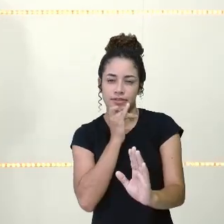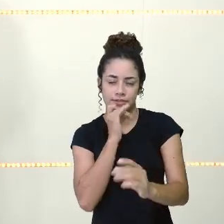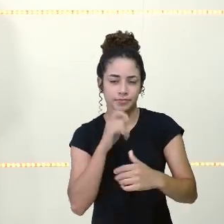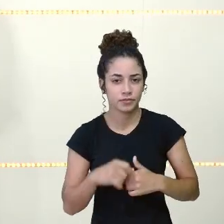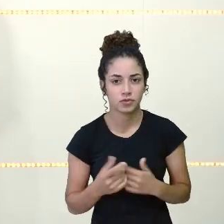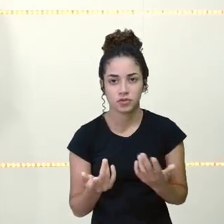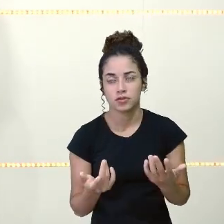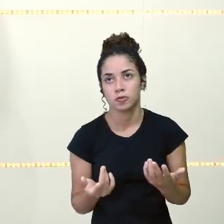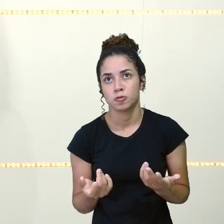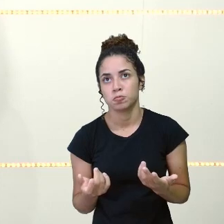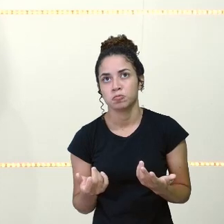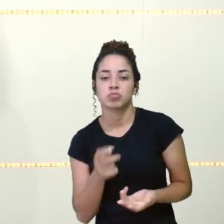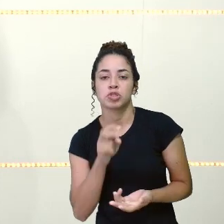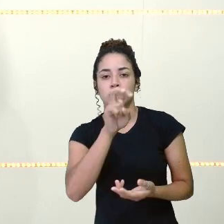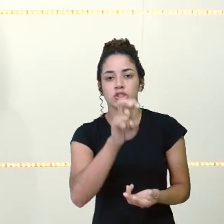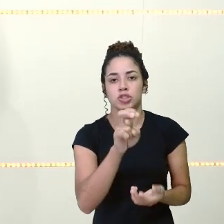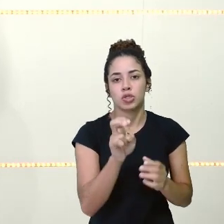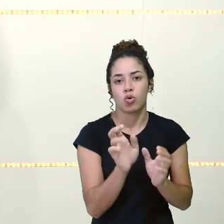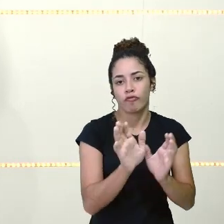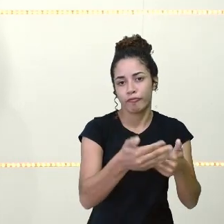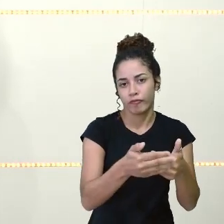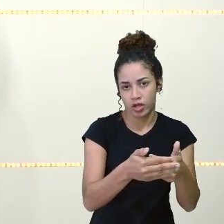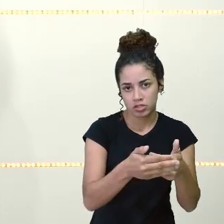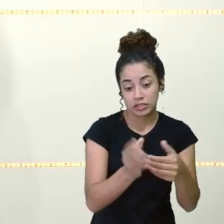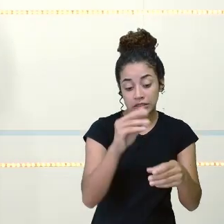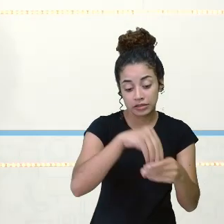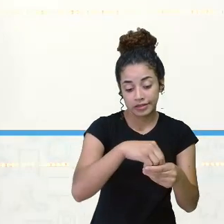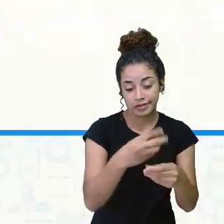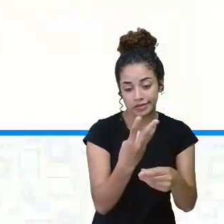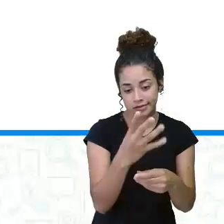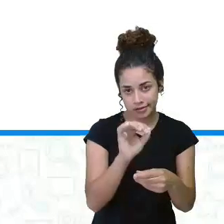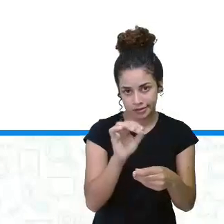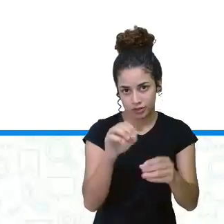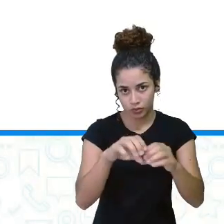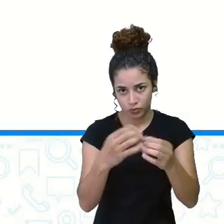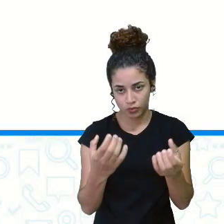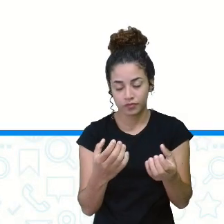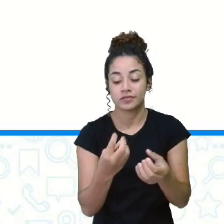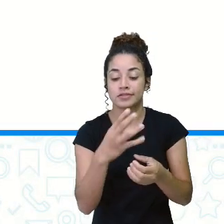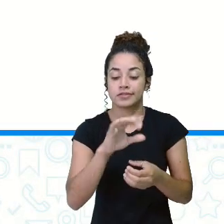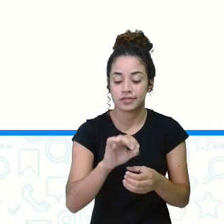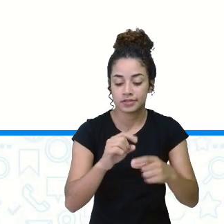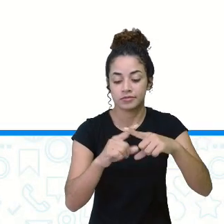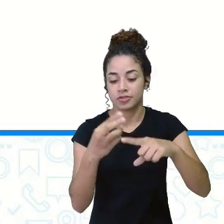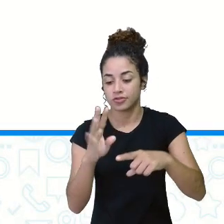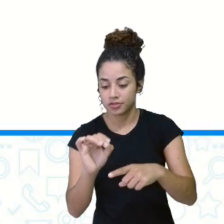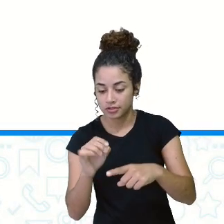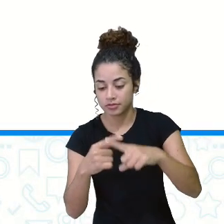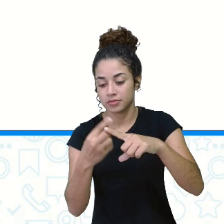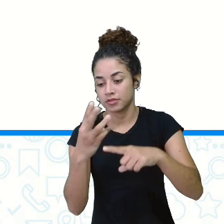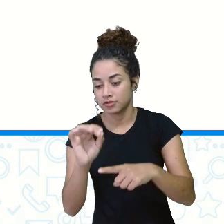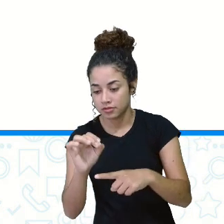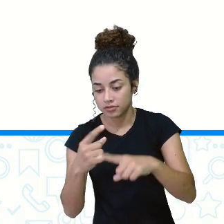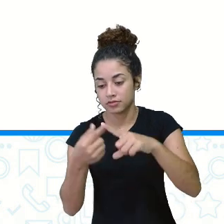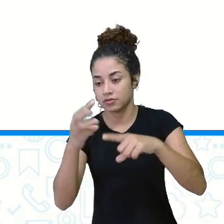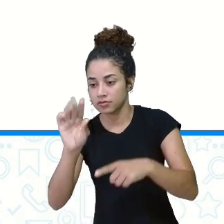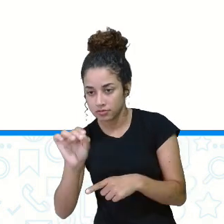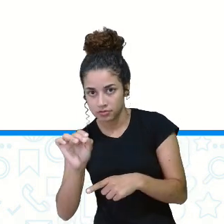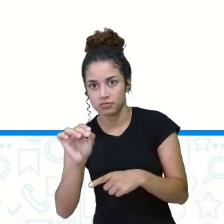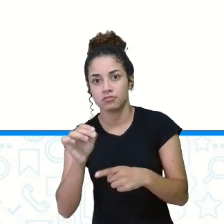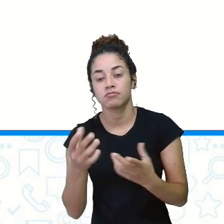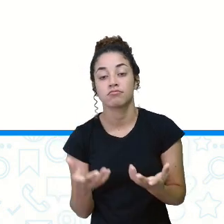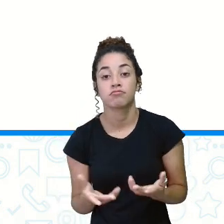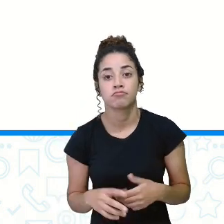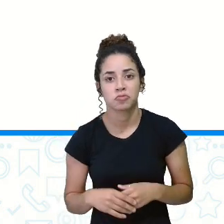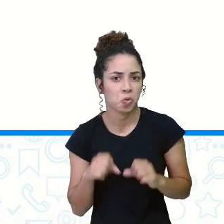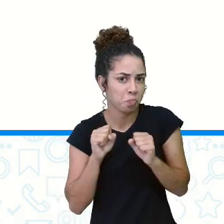de 5 bandejas que tem 30 ovos. 30 mais 30 mais 30 mais 30 mais